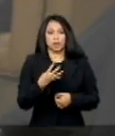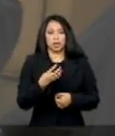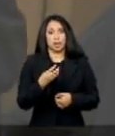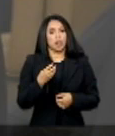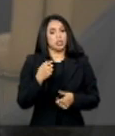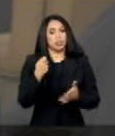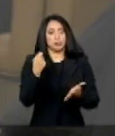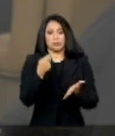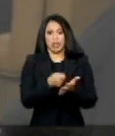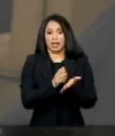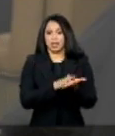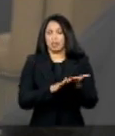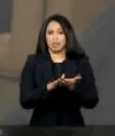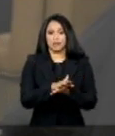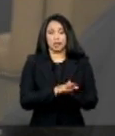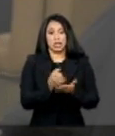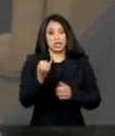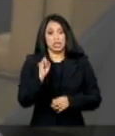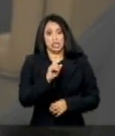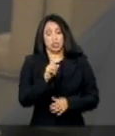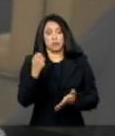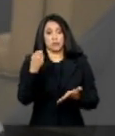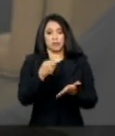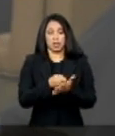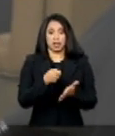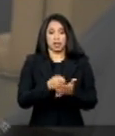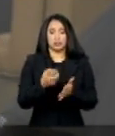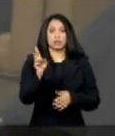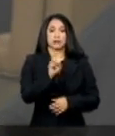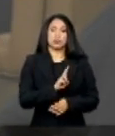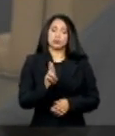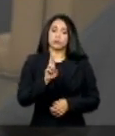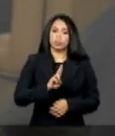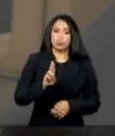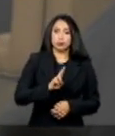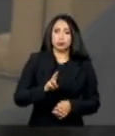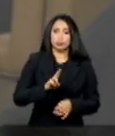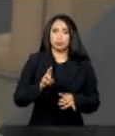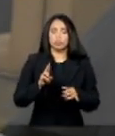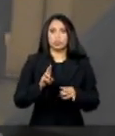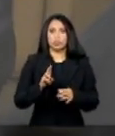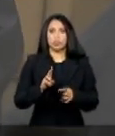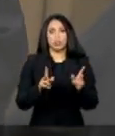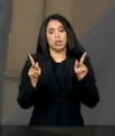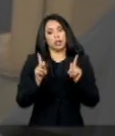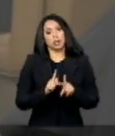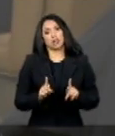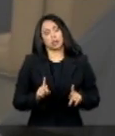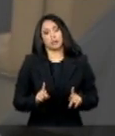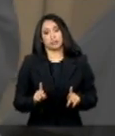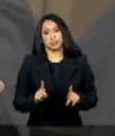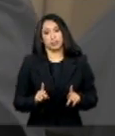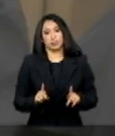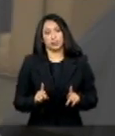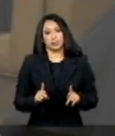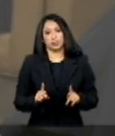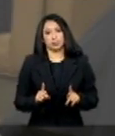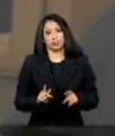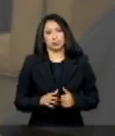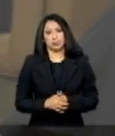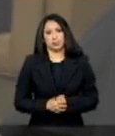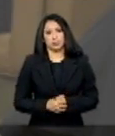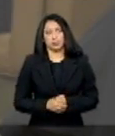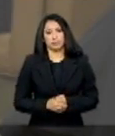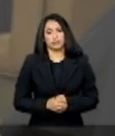caso repita de inadimplência do usuário de energia elétrica é pacífico aqui o fim do nosso ordenamento